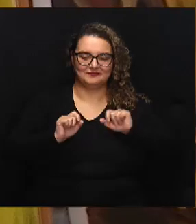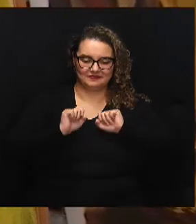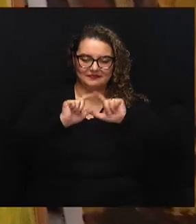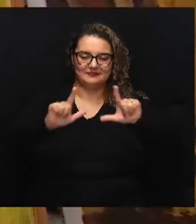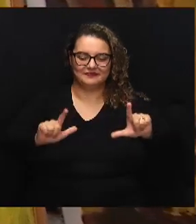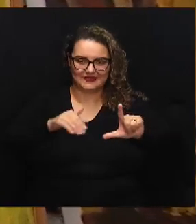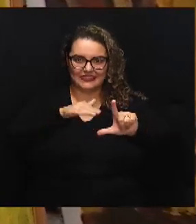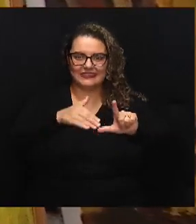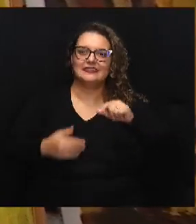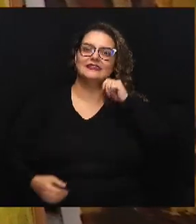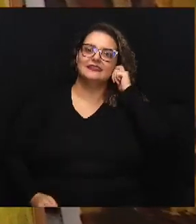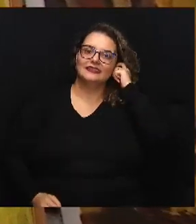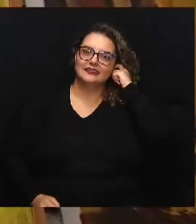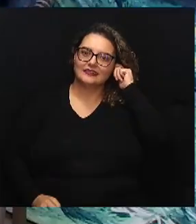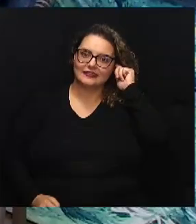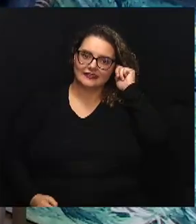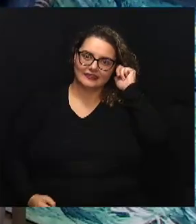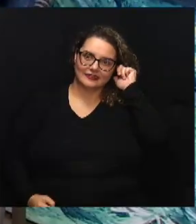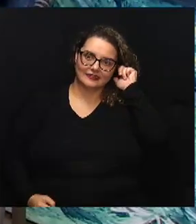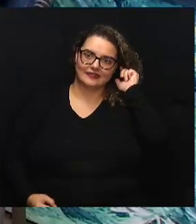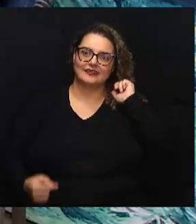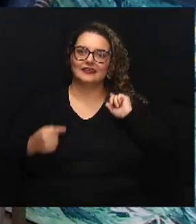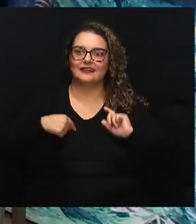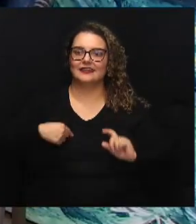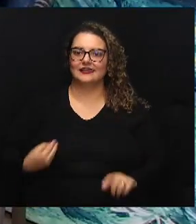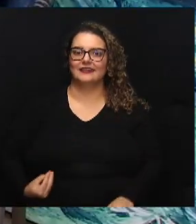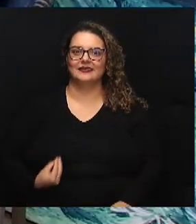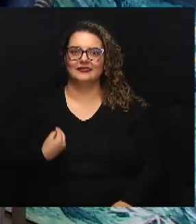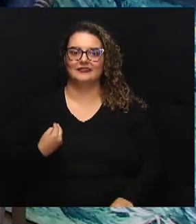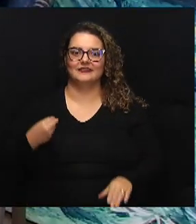eu vivo dentro de um quadro gerador.